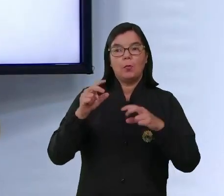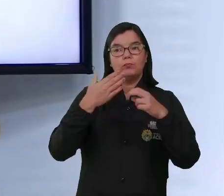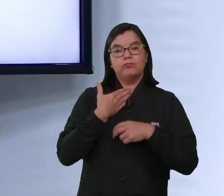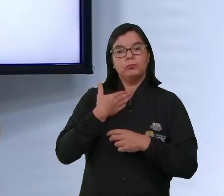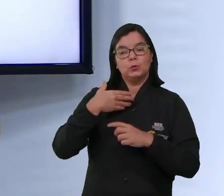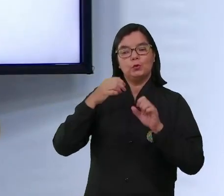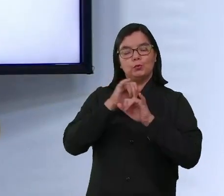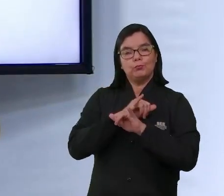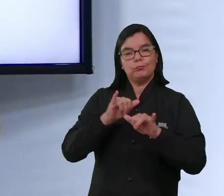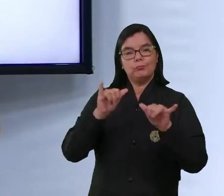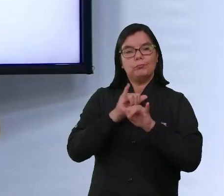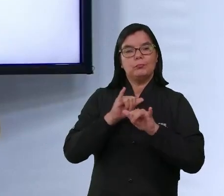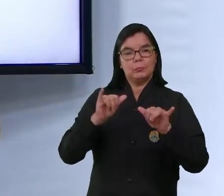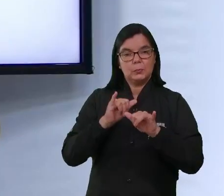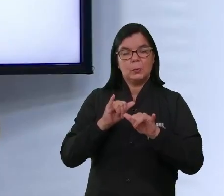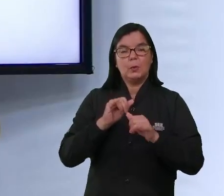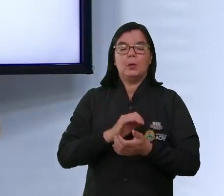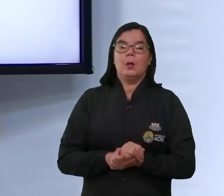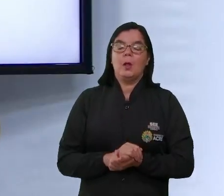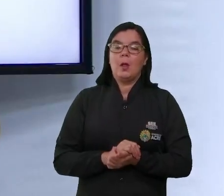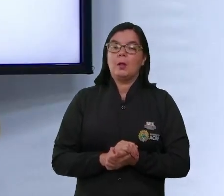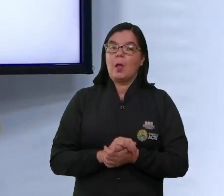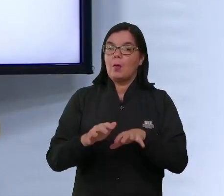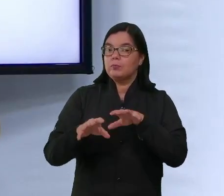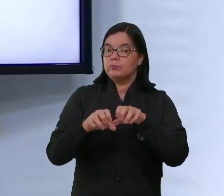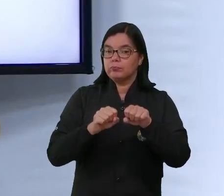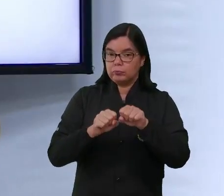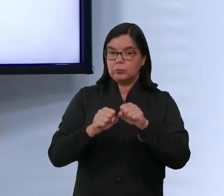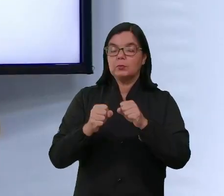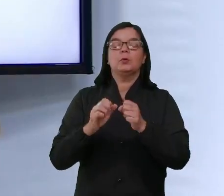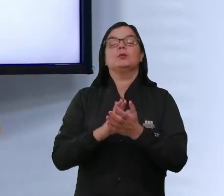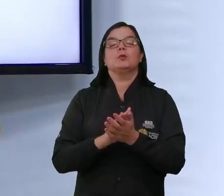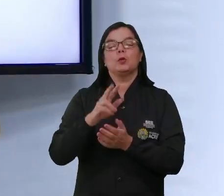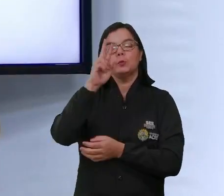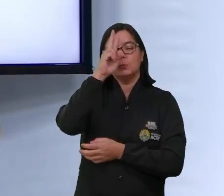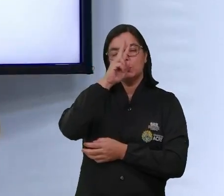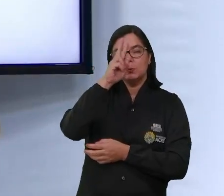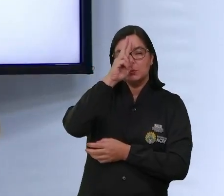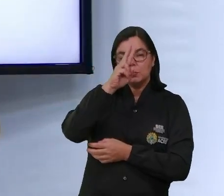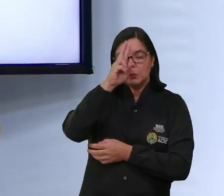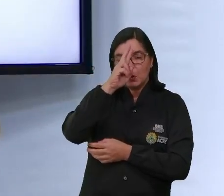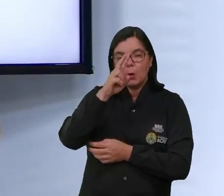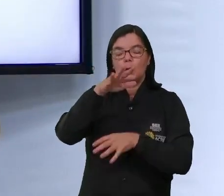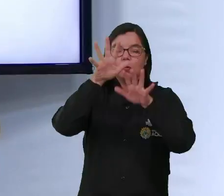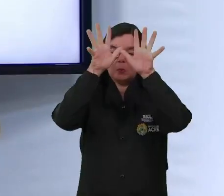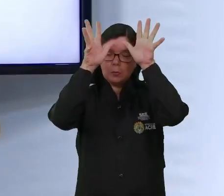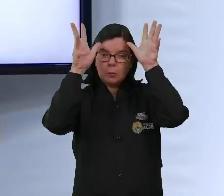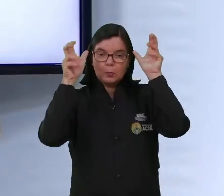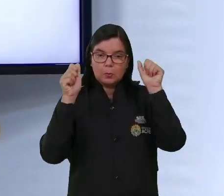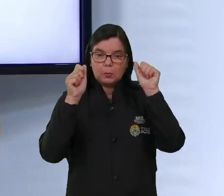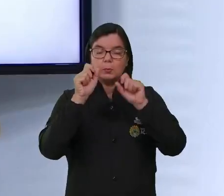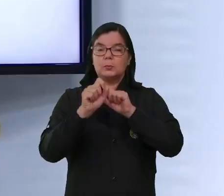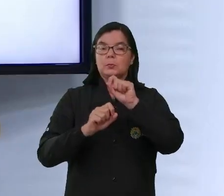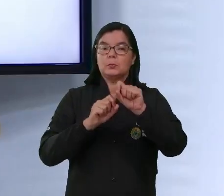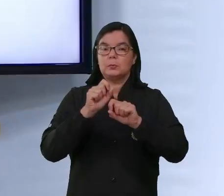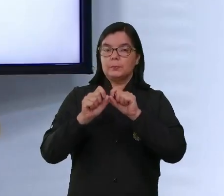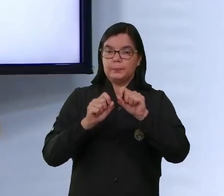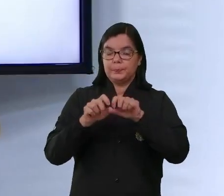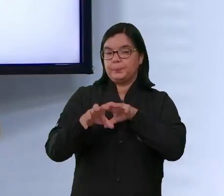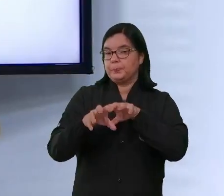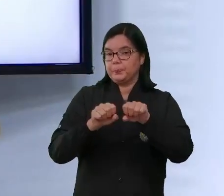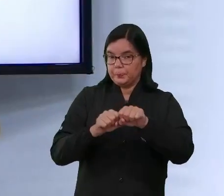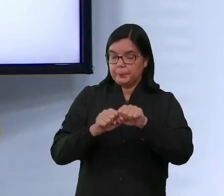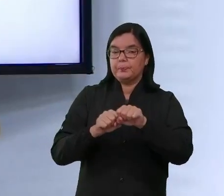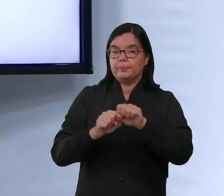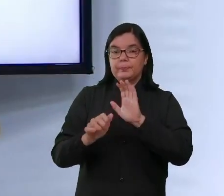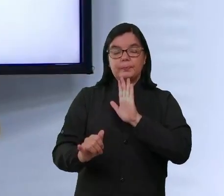de informação que a formação sócio-histórica do Acre, no que diz respeito à formação da